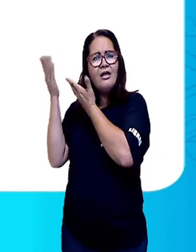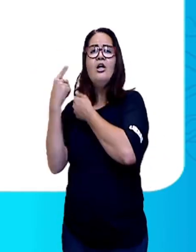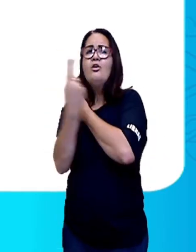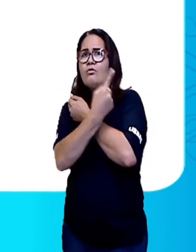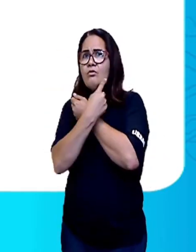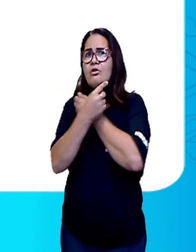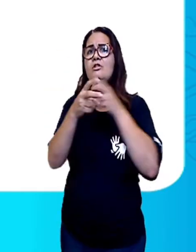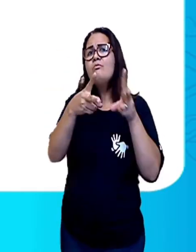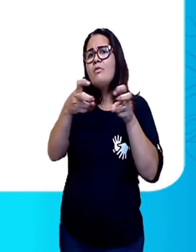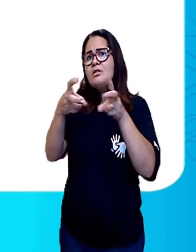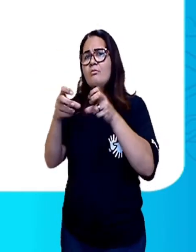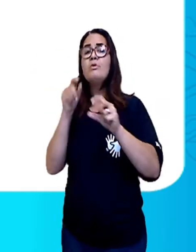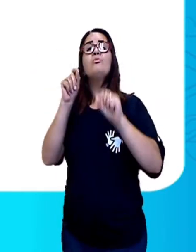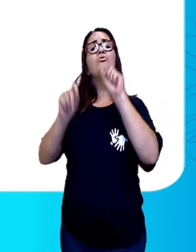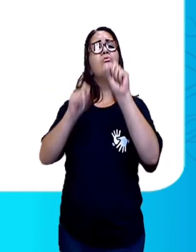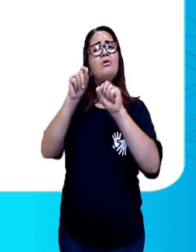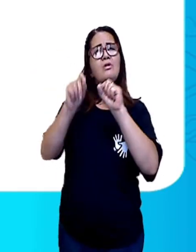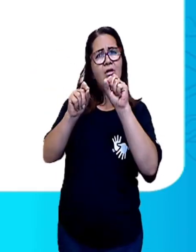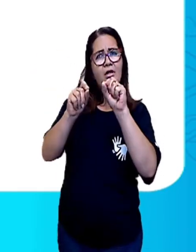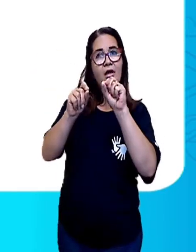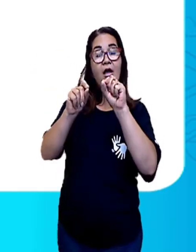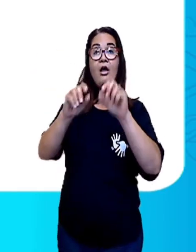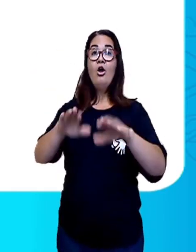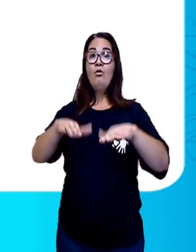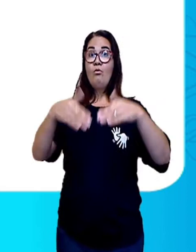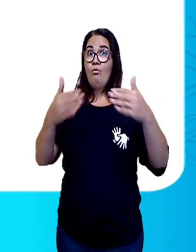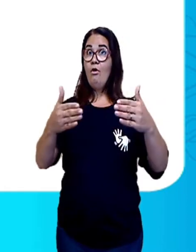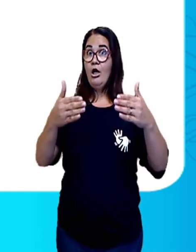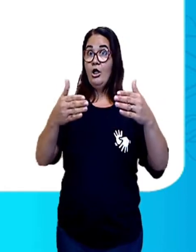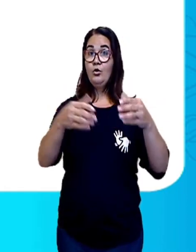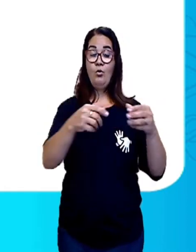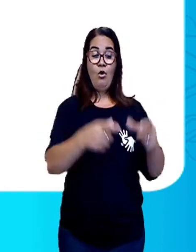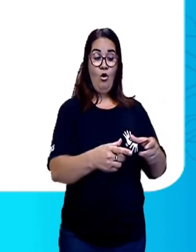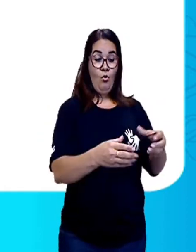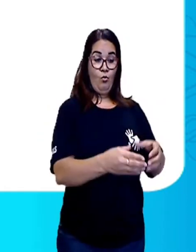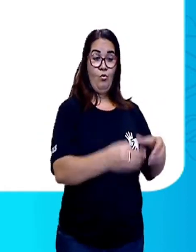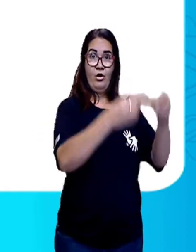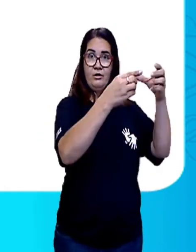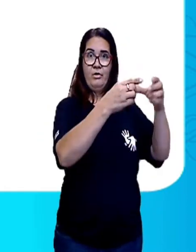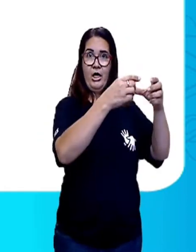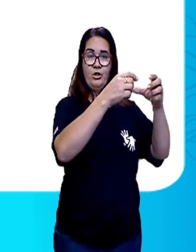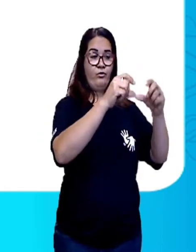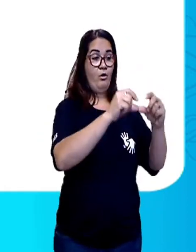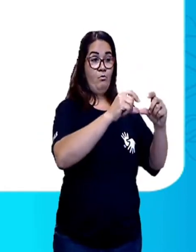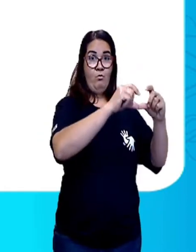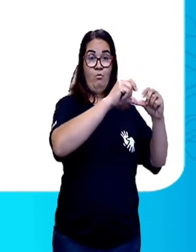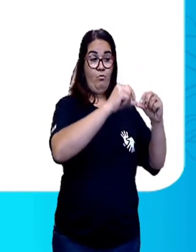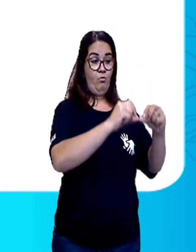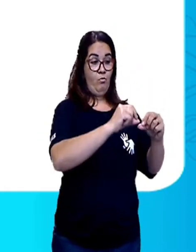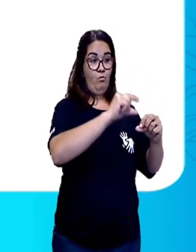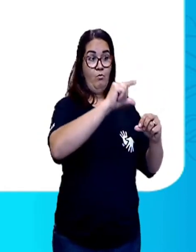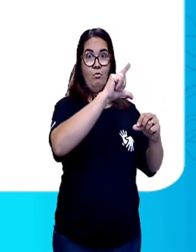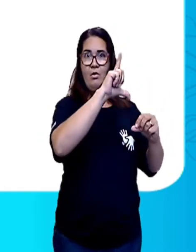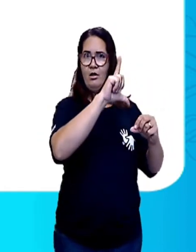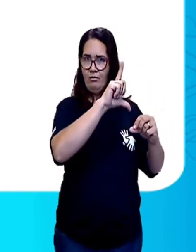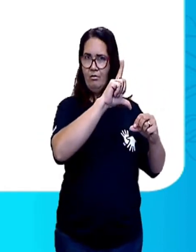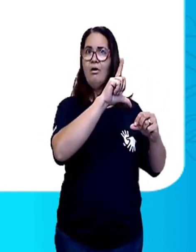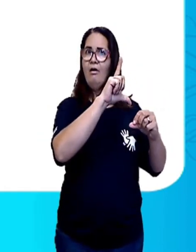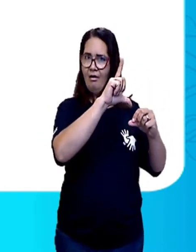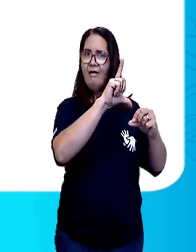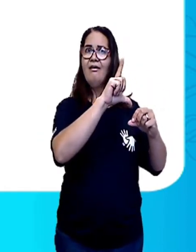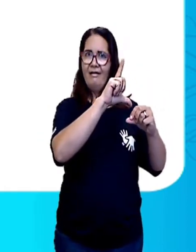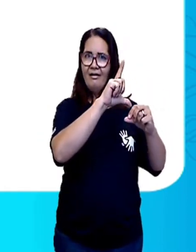imagem, é que quanto maior for o recipiente, ele terá uma maior quantidade de volume,